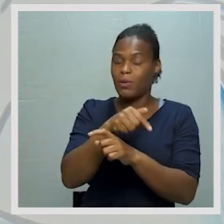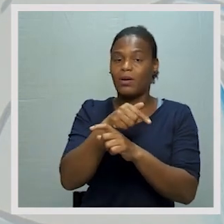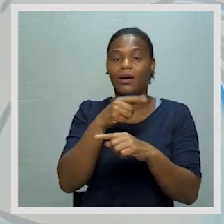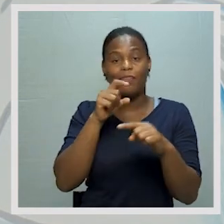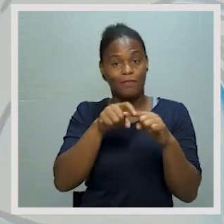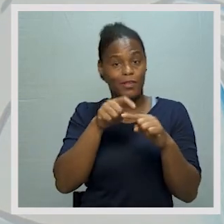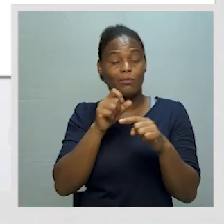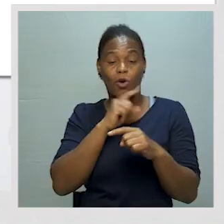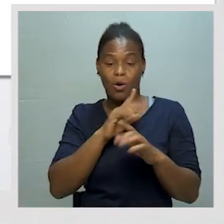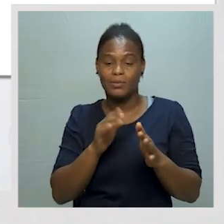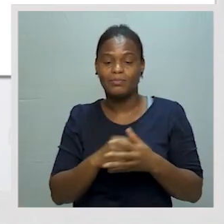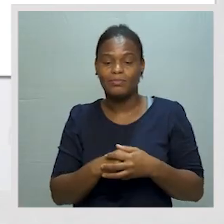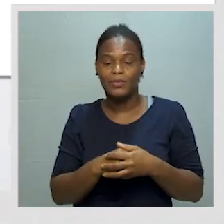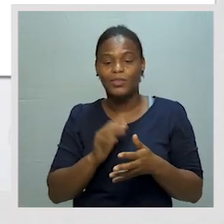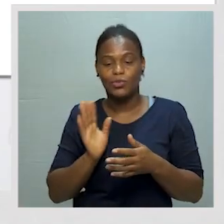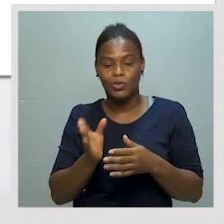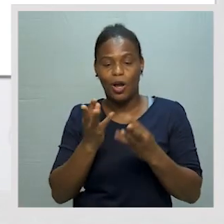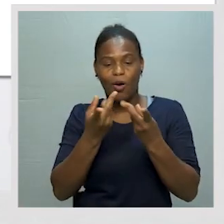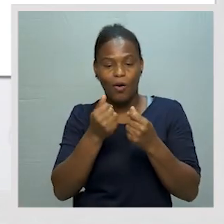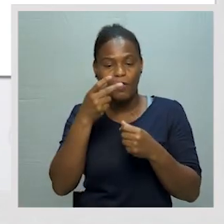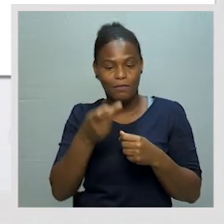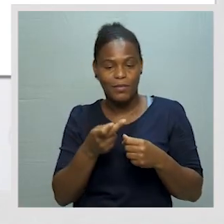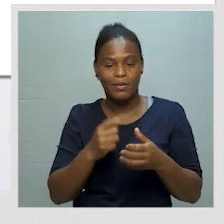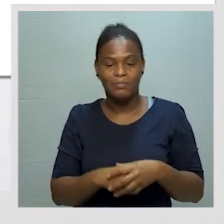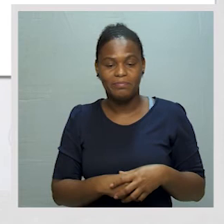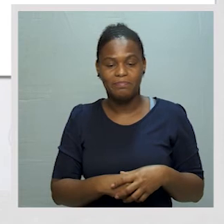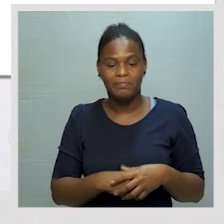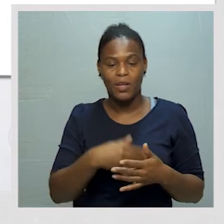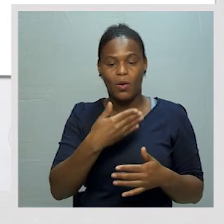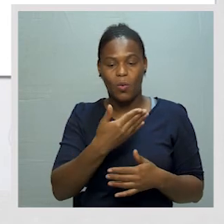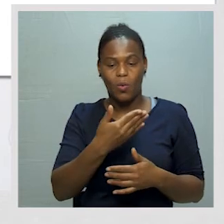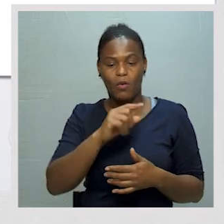a dividir. Já com o resultado fica